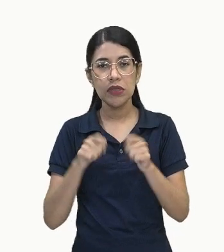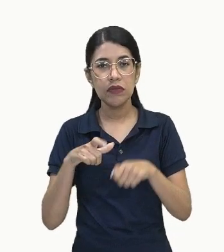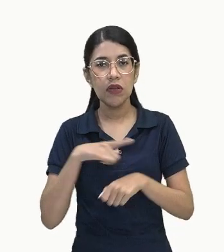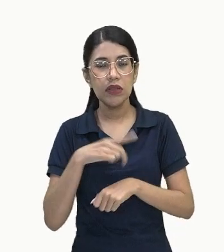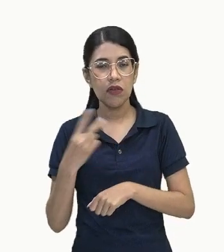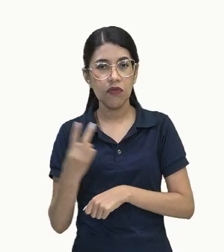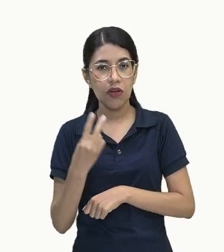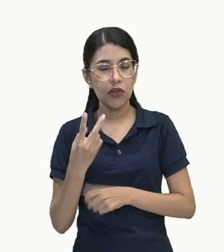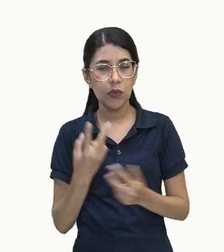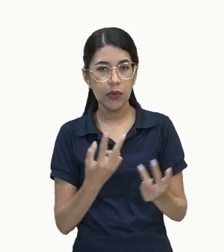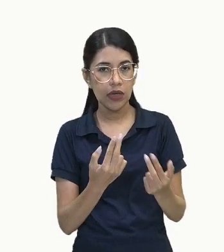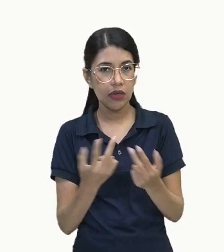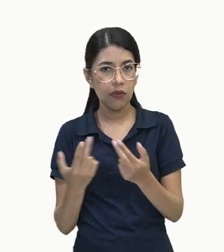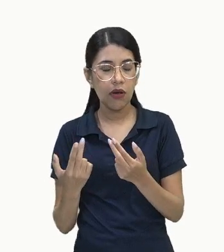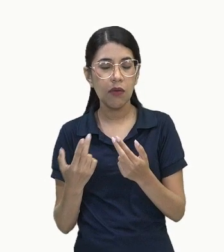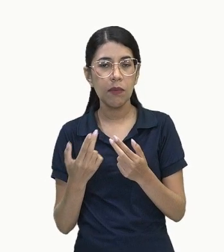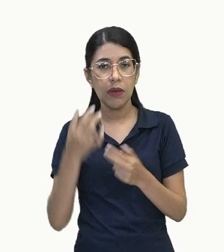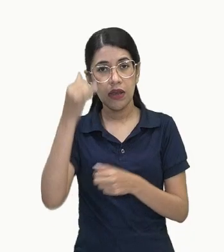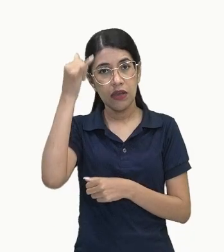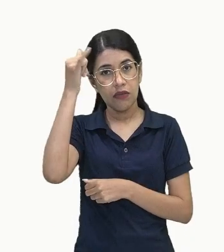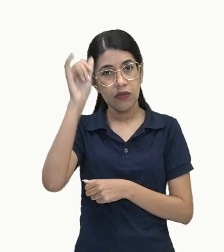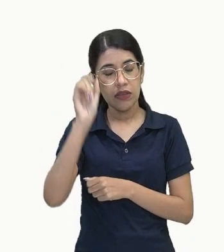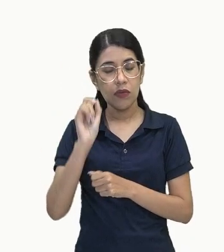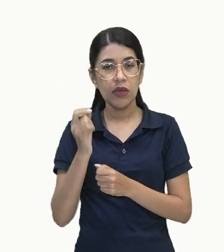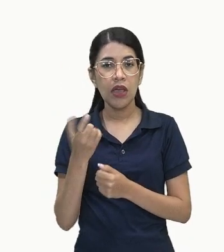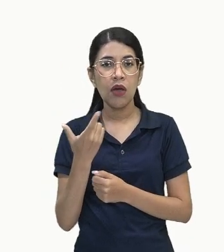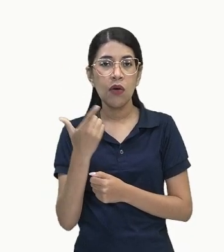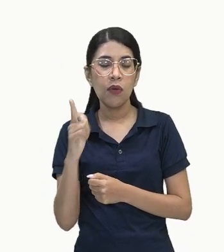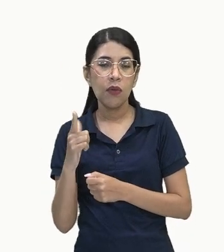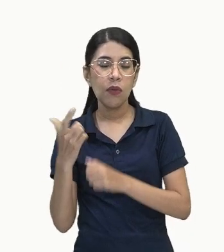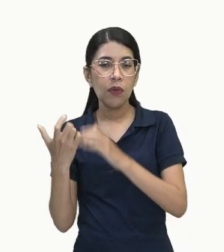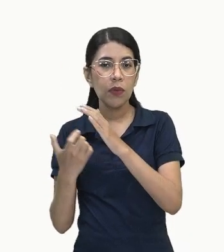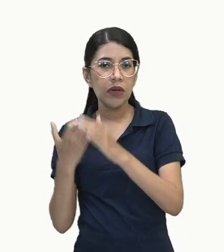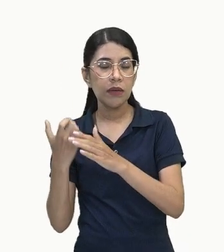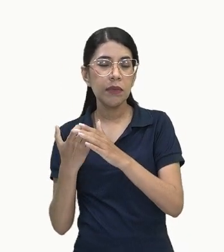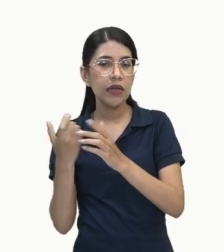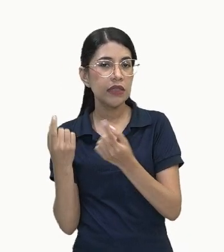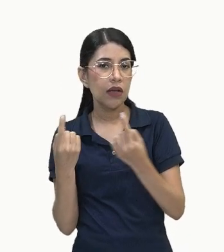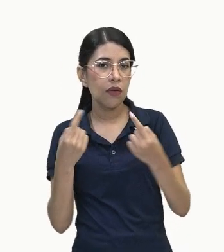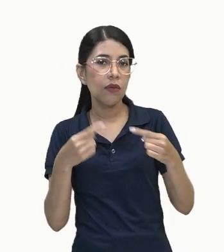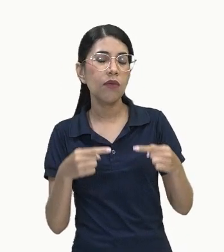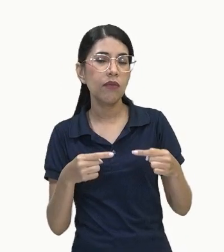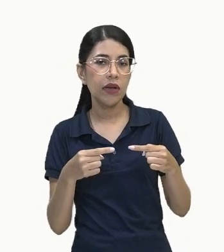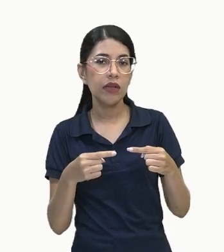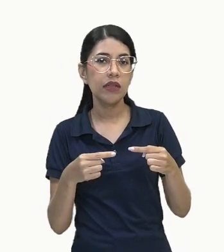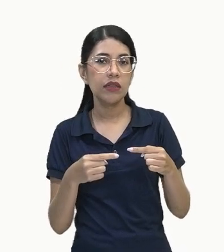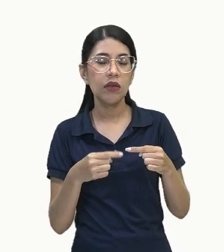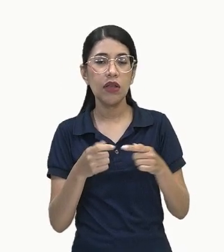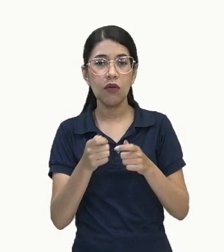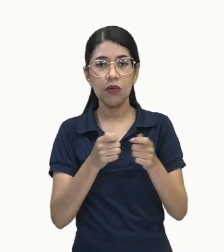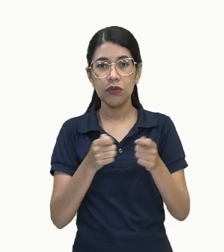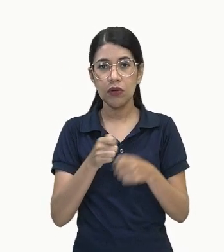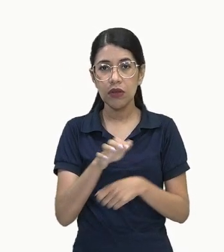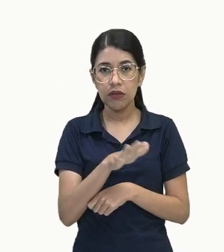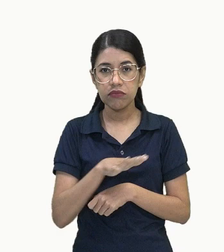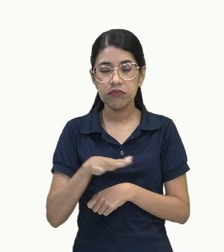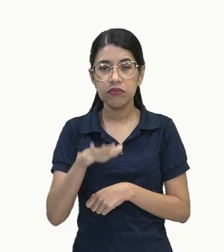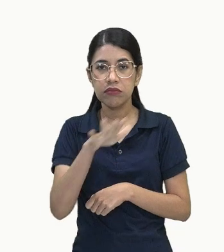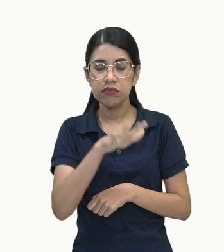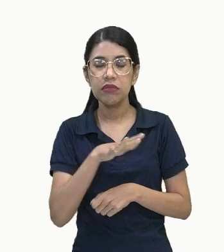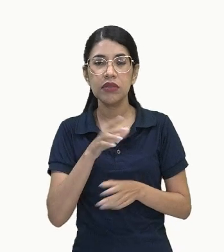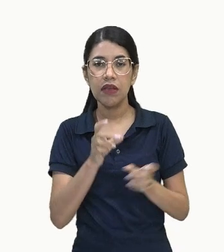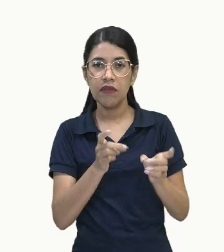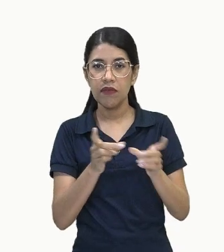preço, justamente para evitar que haja concorrência, monopolizando o mercado. Quando a gente diz que